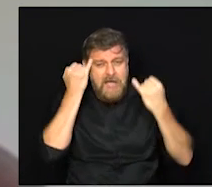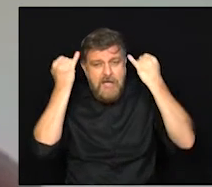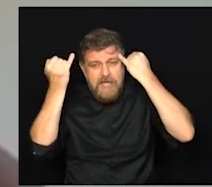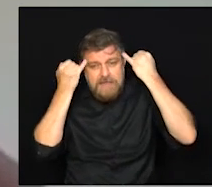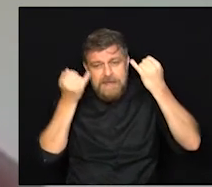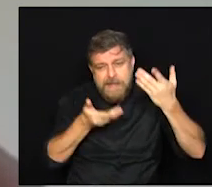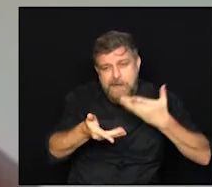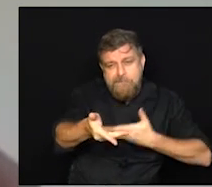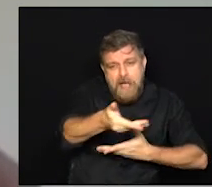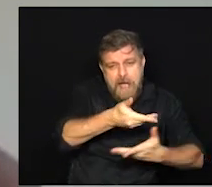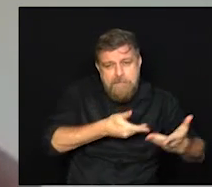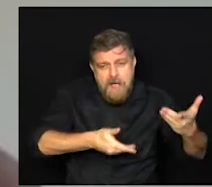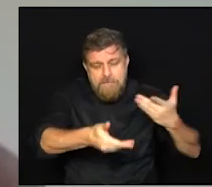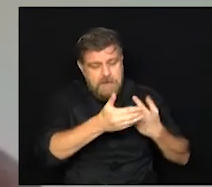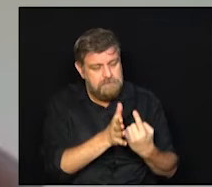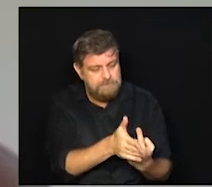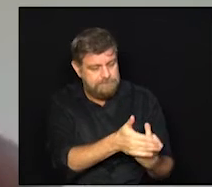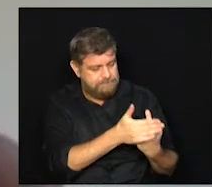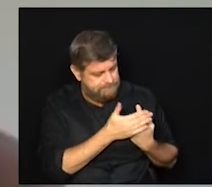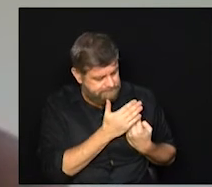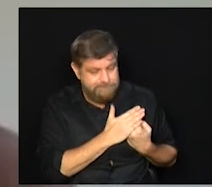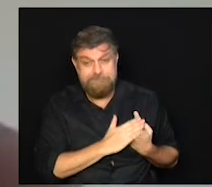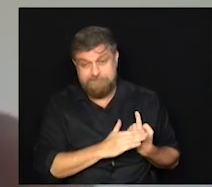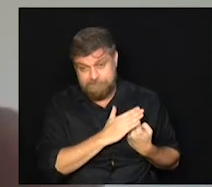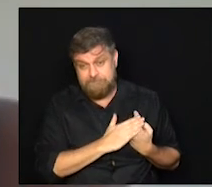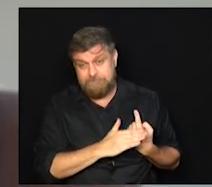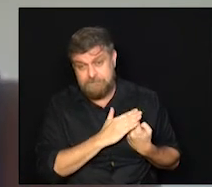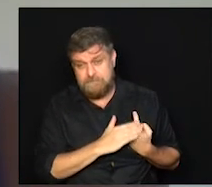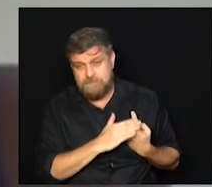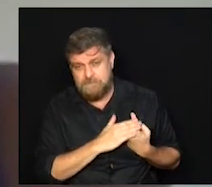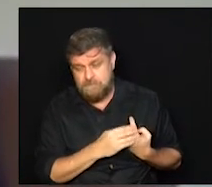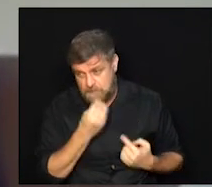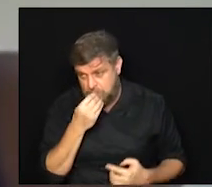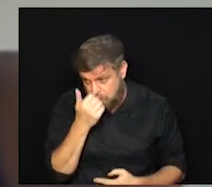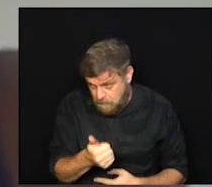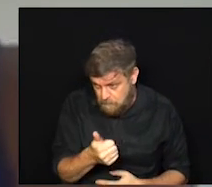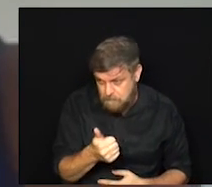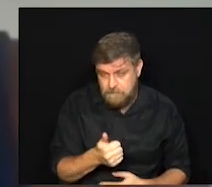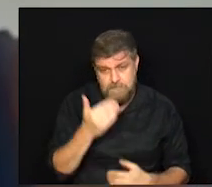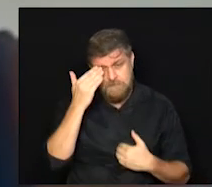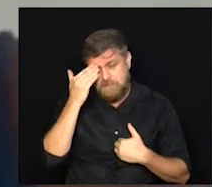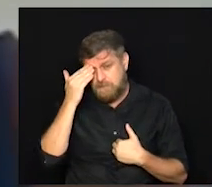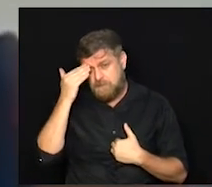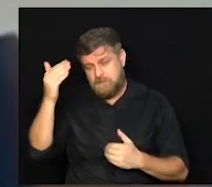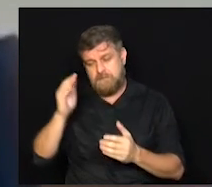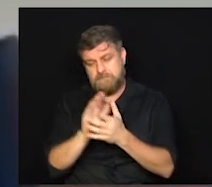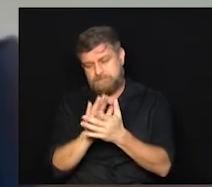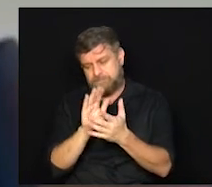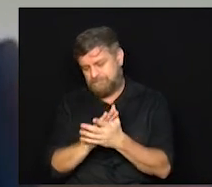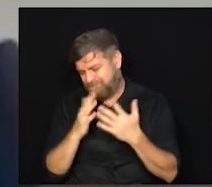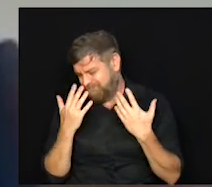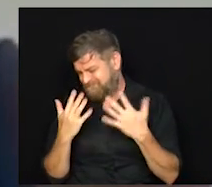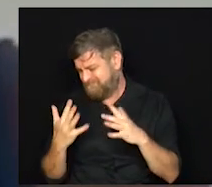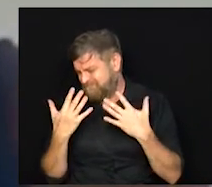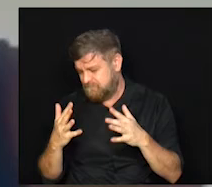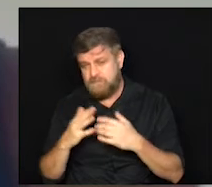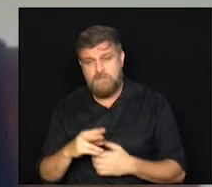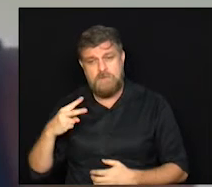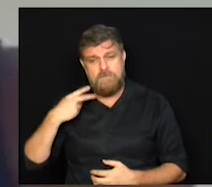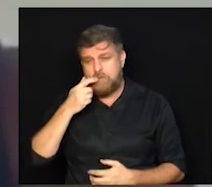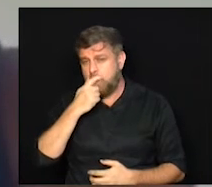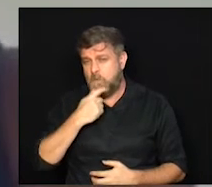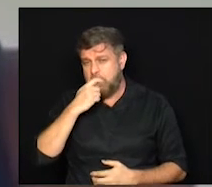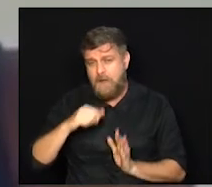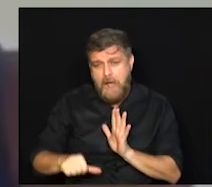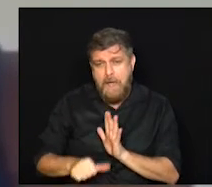ideias, amparo, né, carinho, tá bom? Então, é isso, agradeço, parabenizo, viu, Marrom, por essa